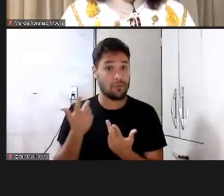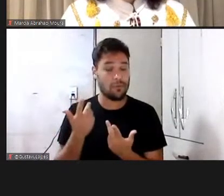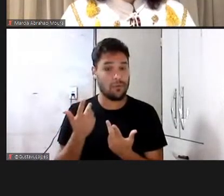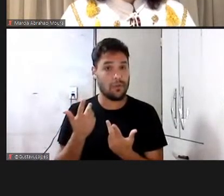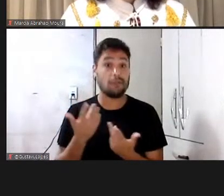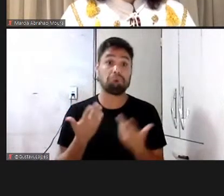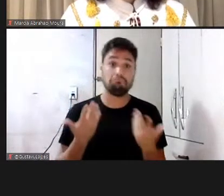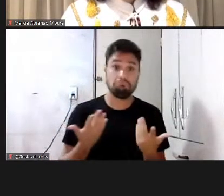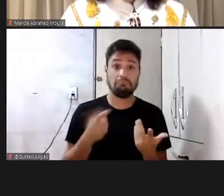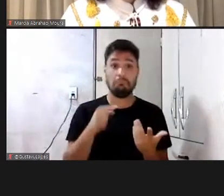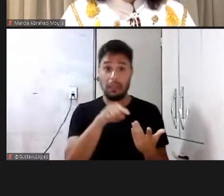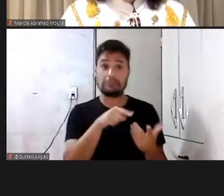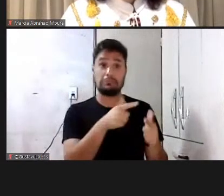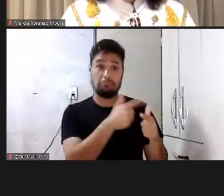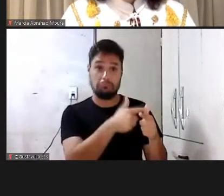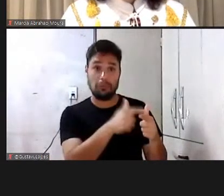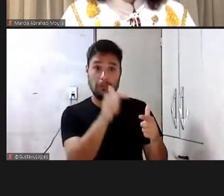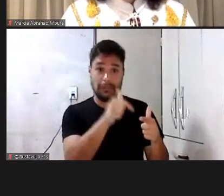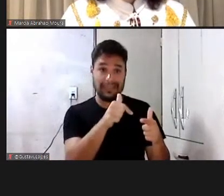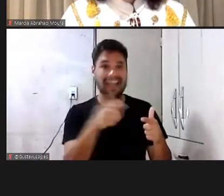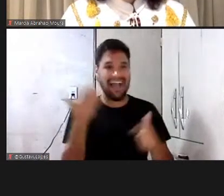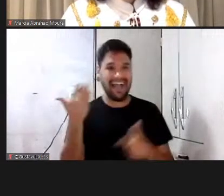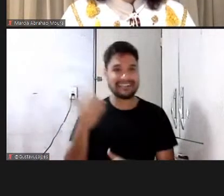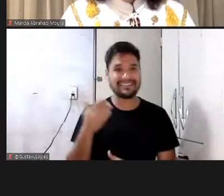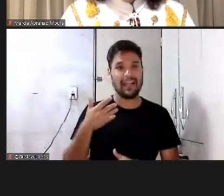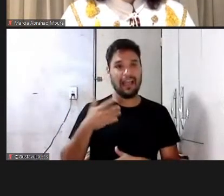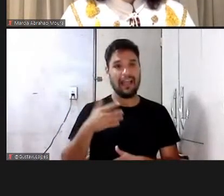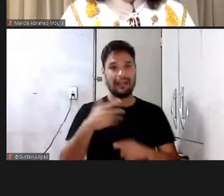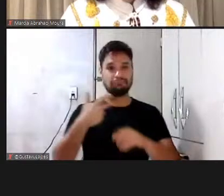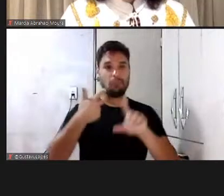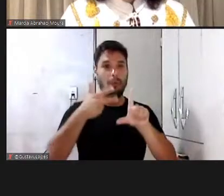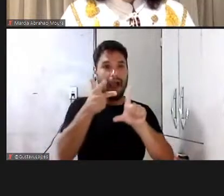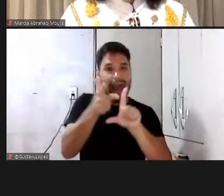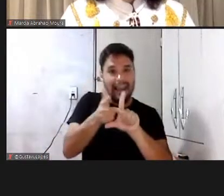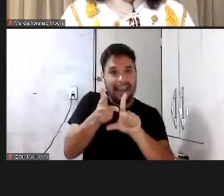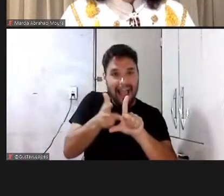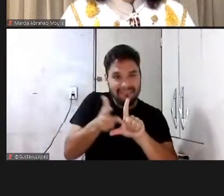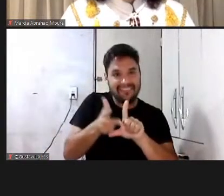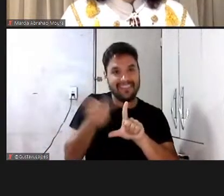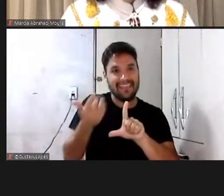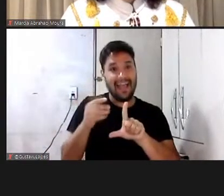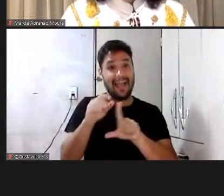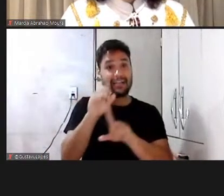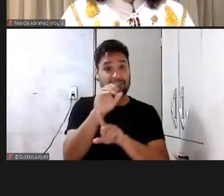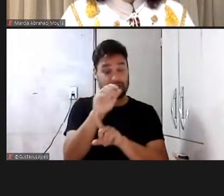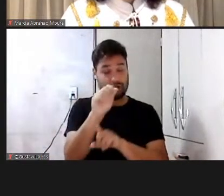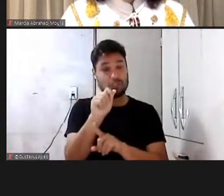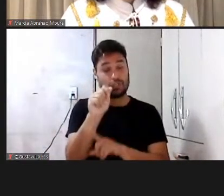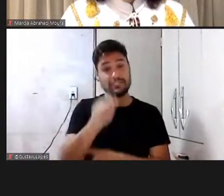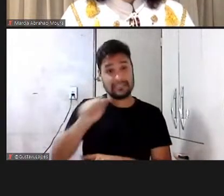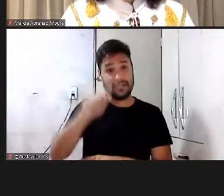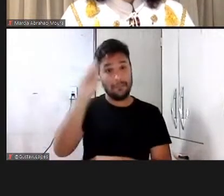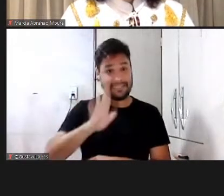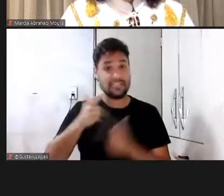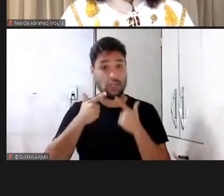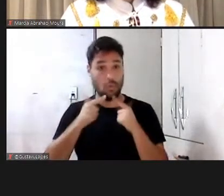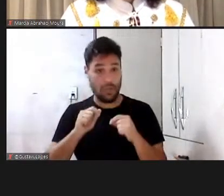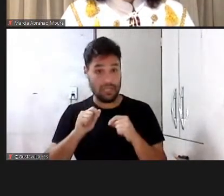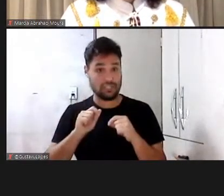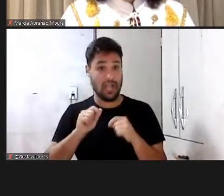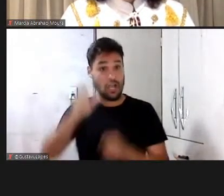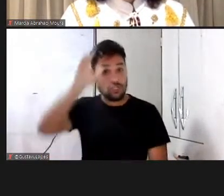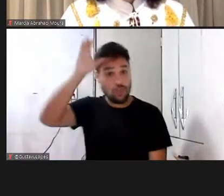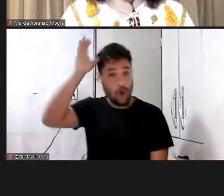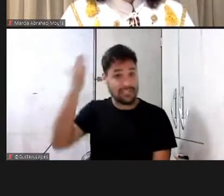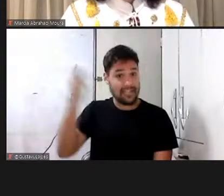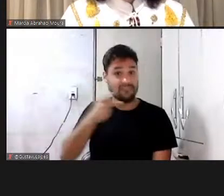questão recentemente em uma live promovida pela Associação Brasileira de Linguística, Noam Chomsky mencionou que a arquitetura da